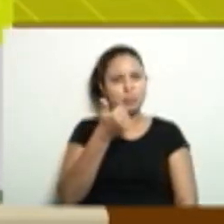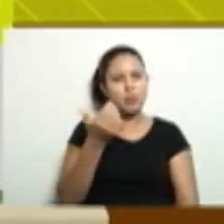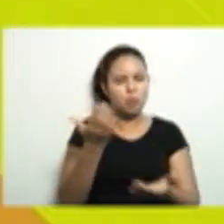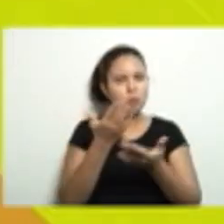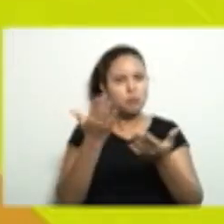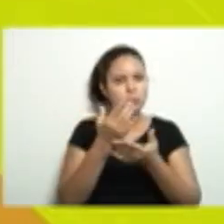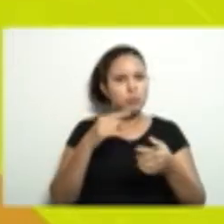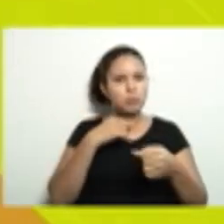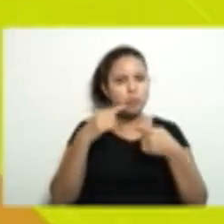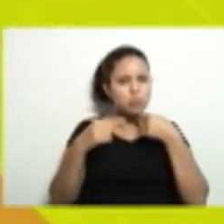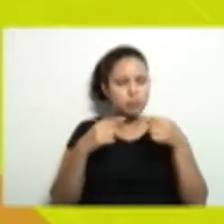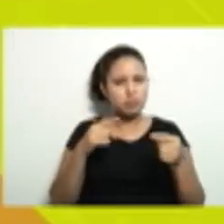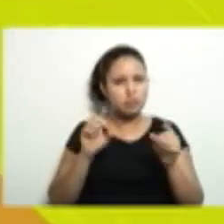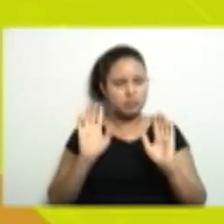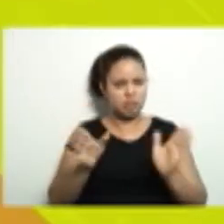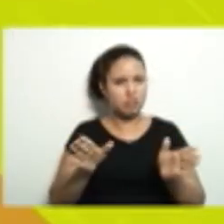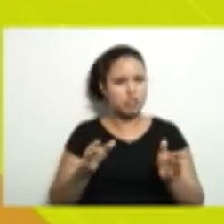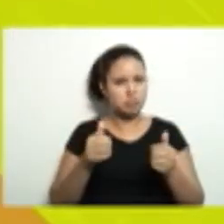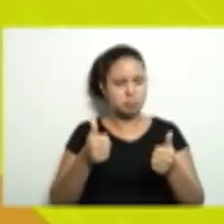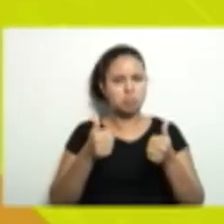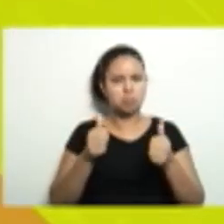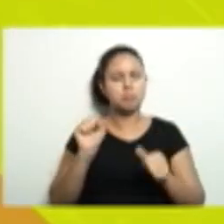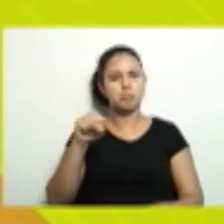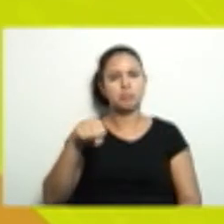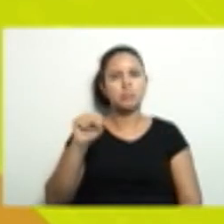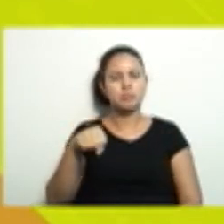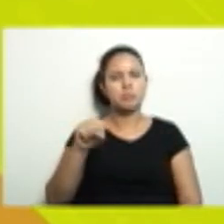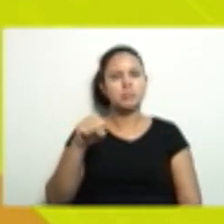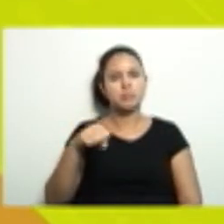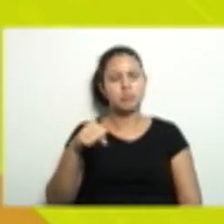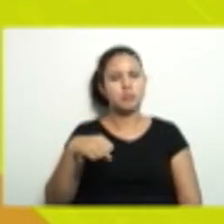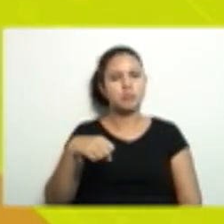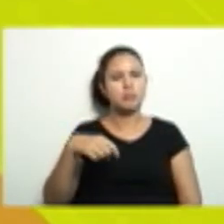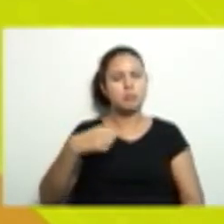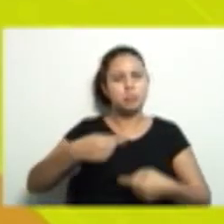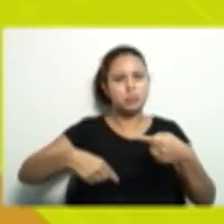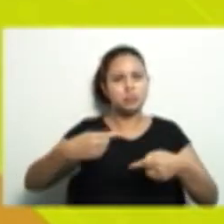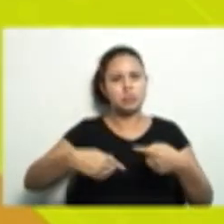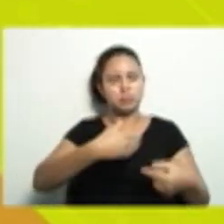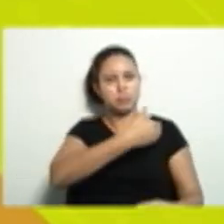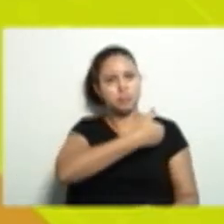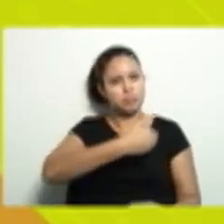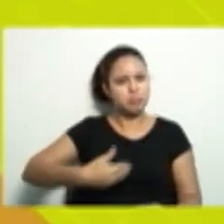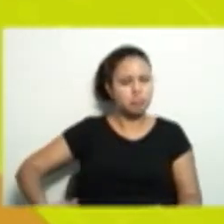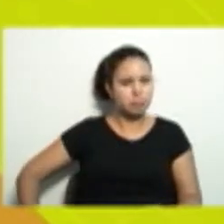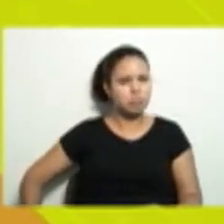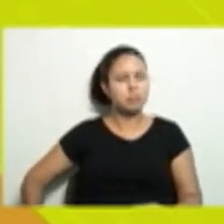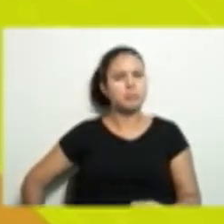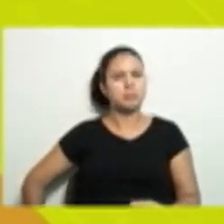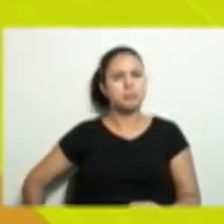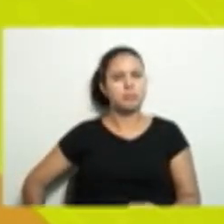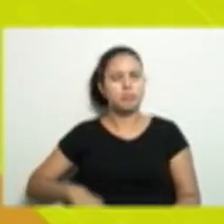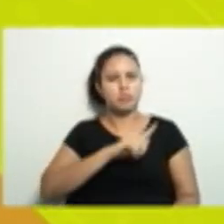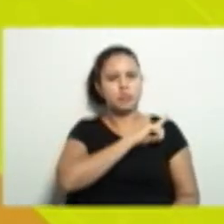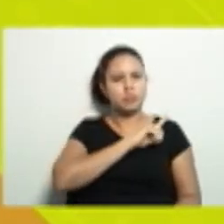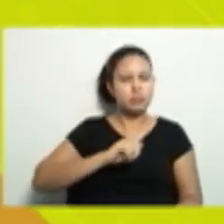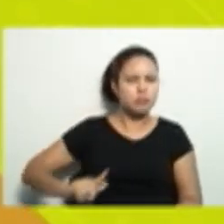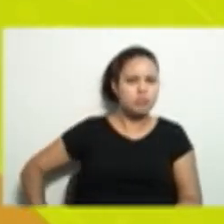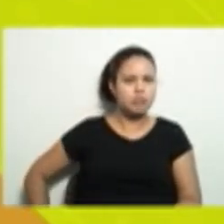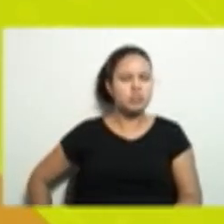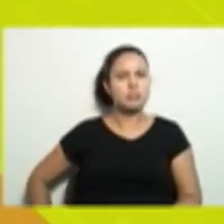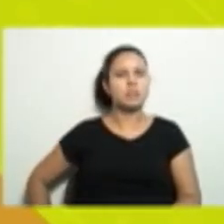dúvidas? Sim, Tec. Hoje eu aprendi que políticas públicas dependem de decisões de governo e